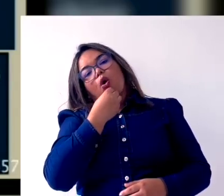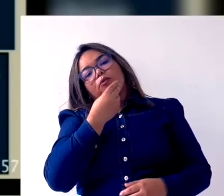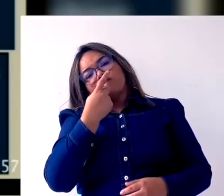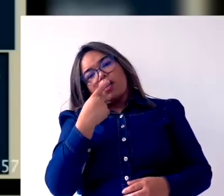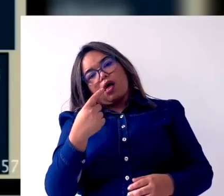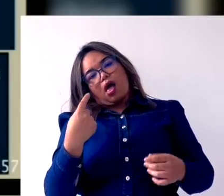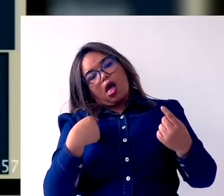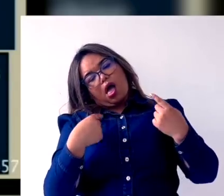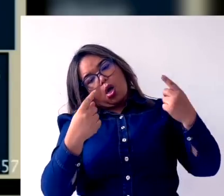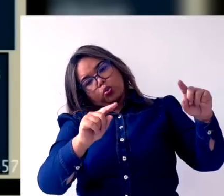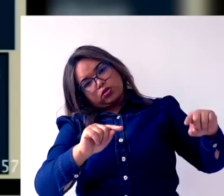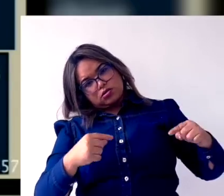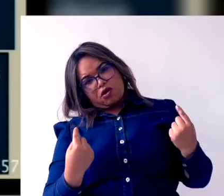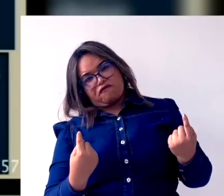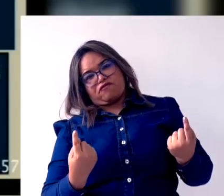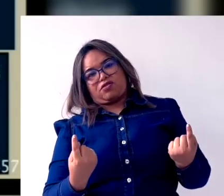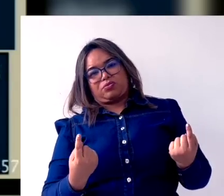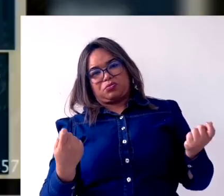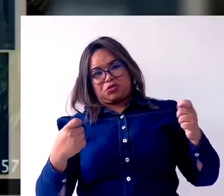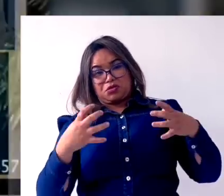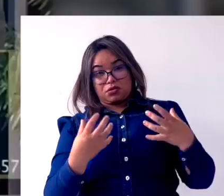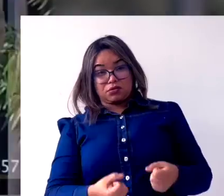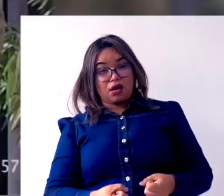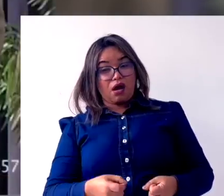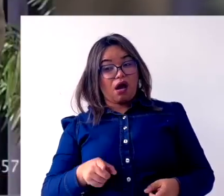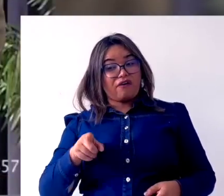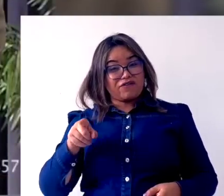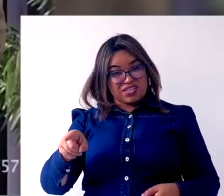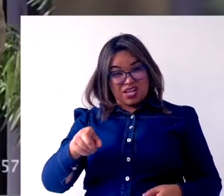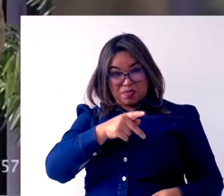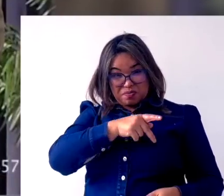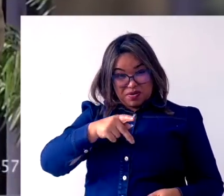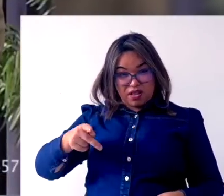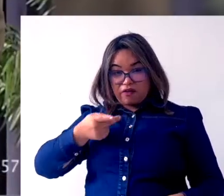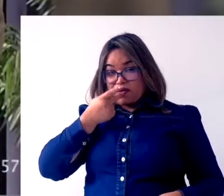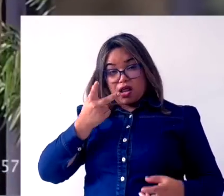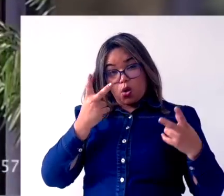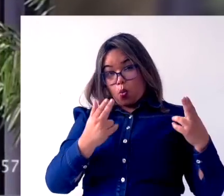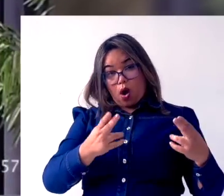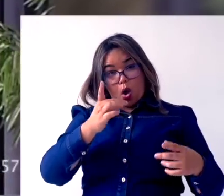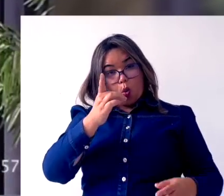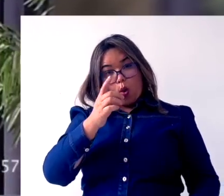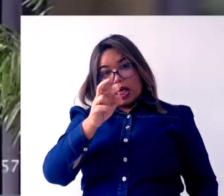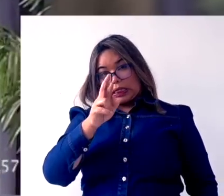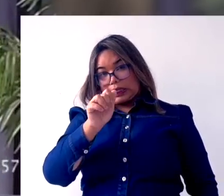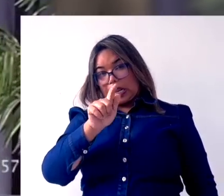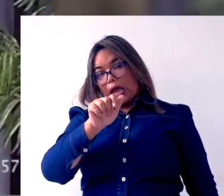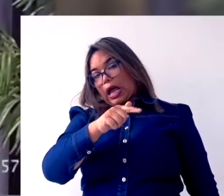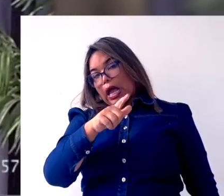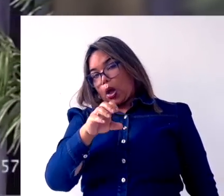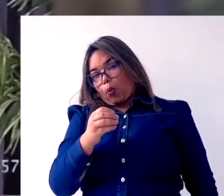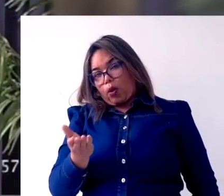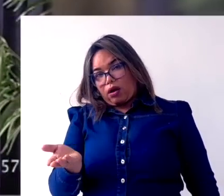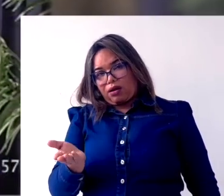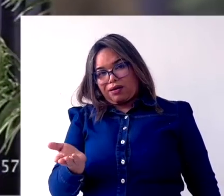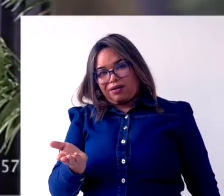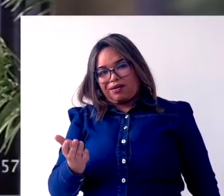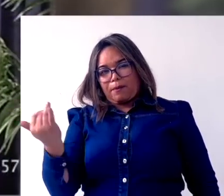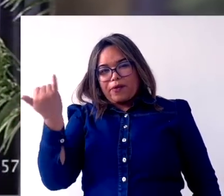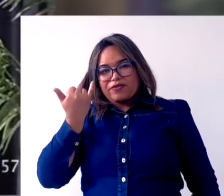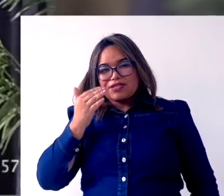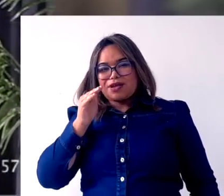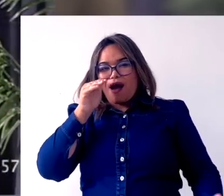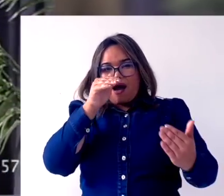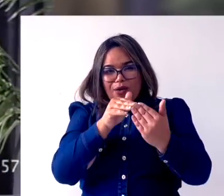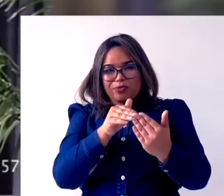presidente. Você está falando como dragão. Não está, gente? Claro que está. Será que ele está cumprindo a profecia? Sim.